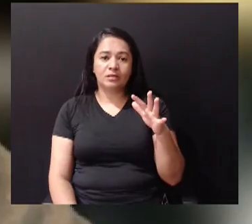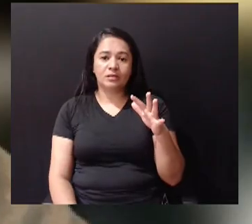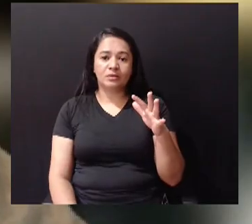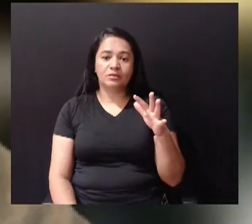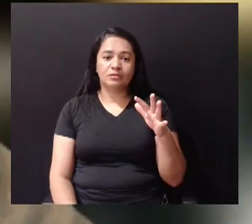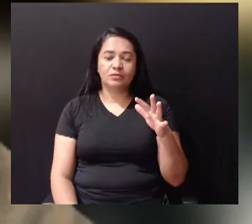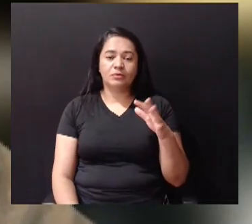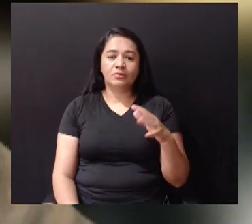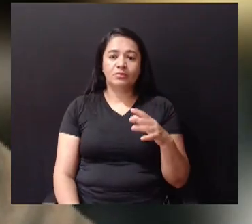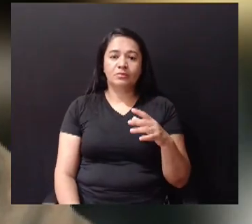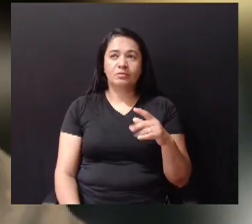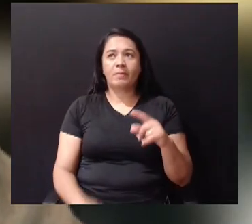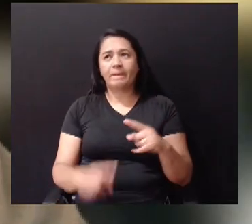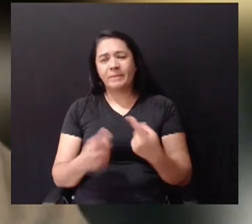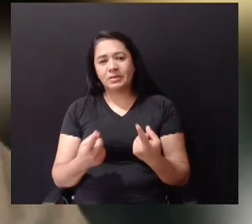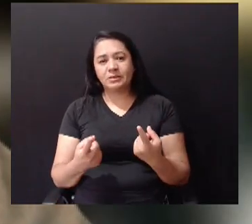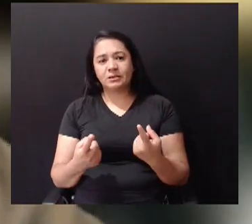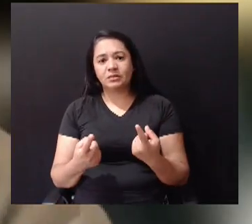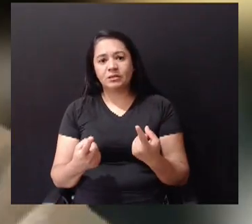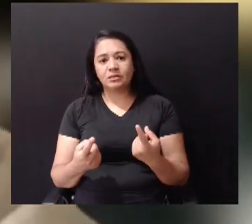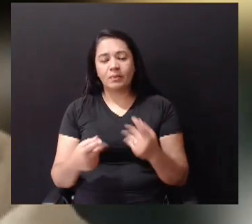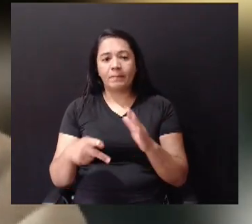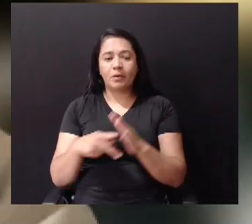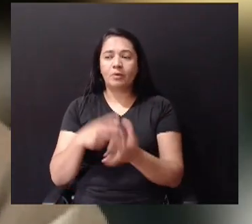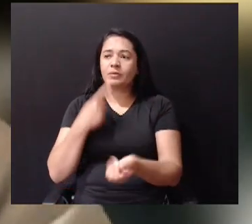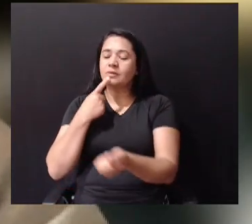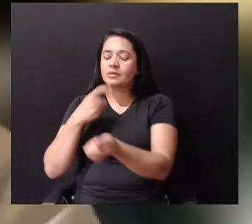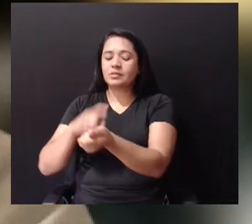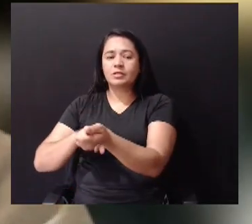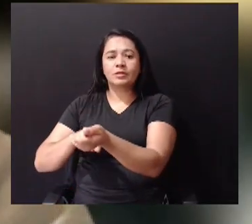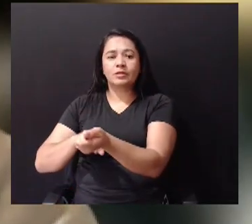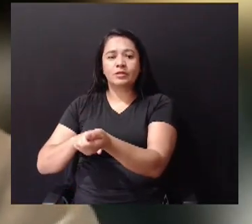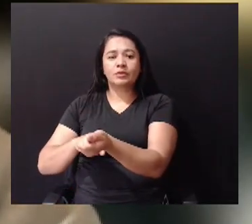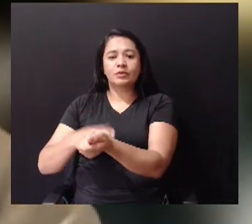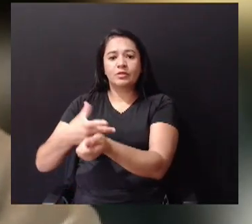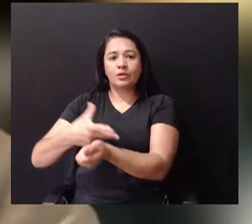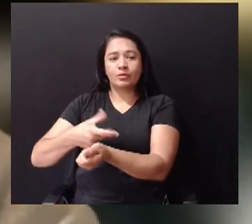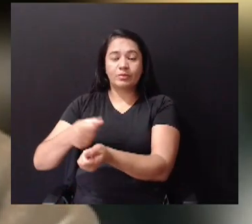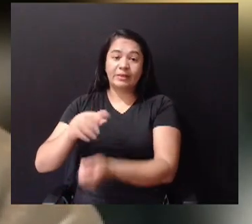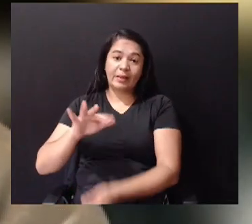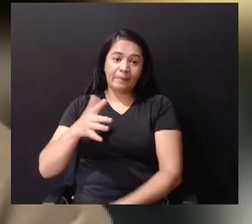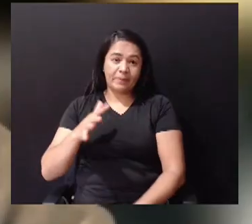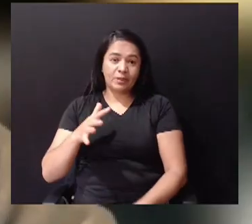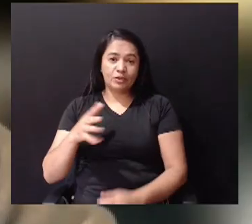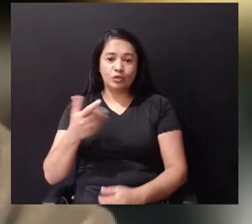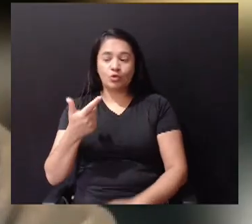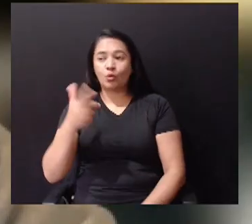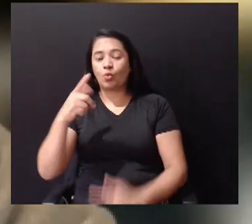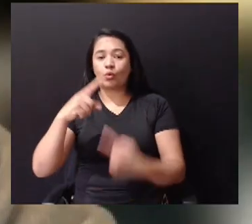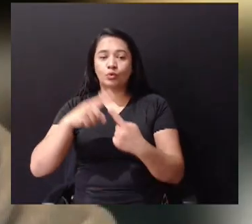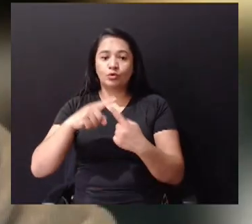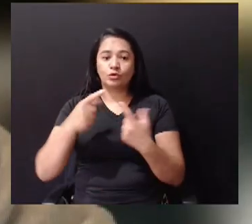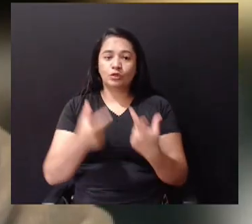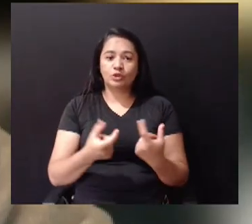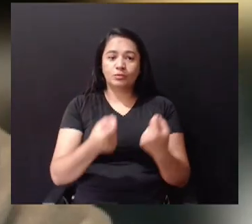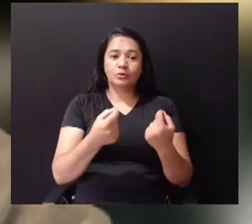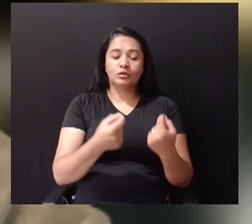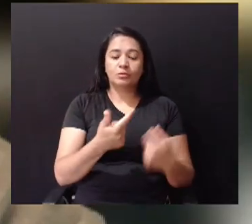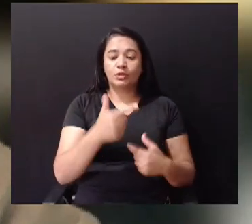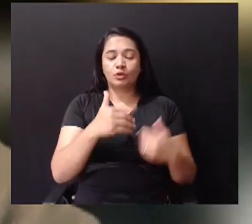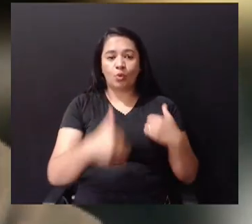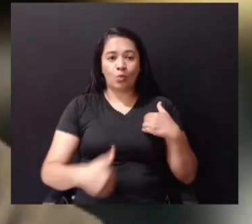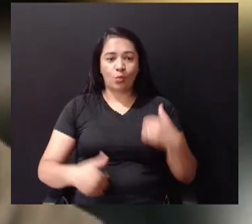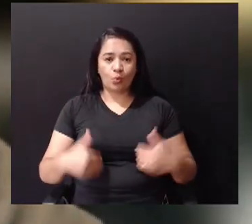mais do sangue e do líquor, dependendo de outros tipos de tumores de outros lugares, a gente consegue fazer